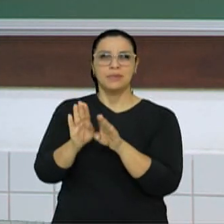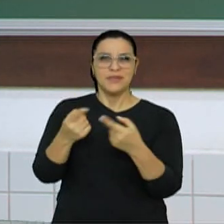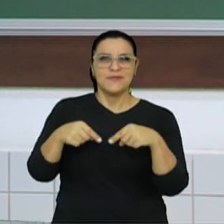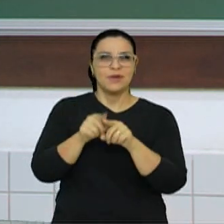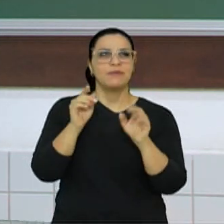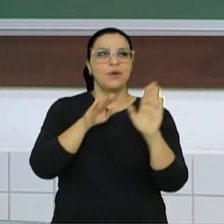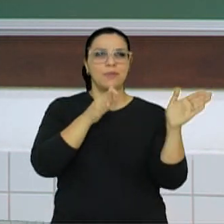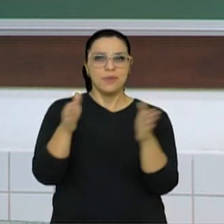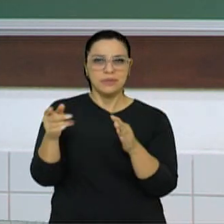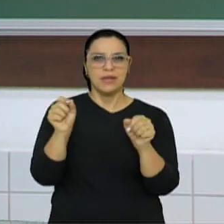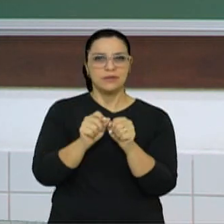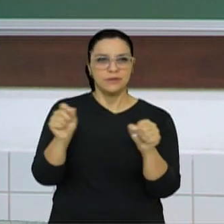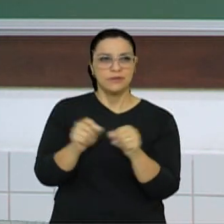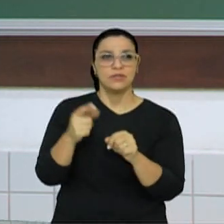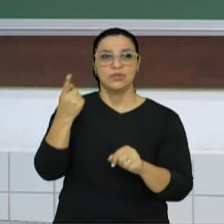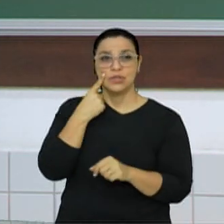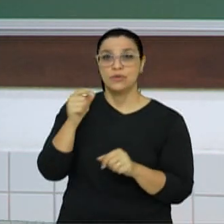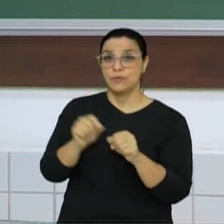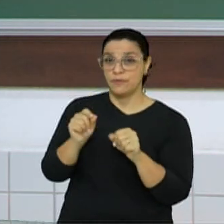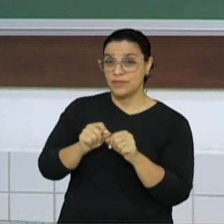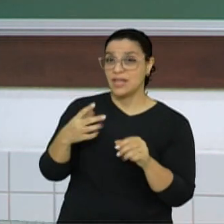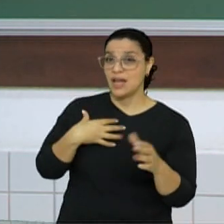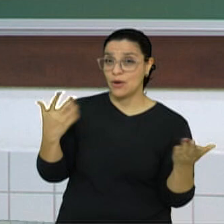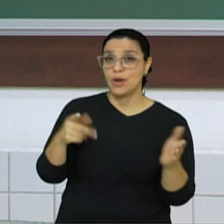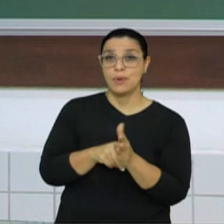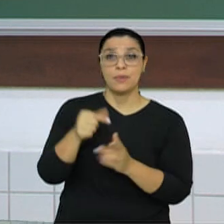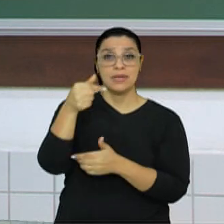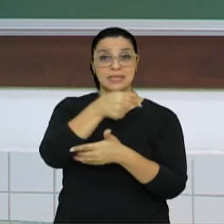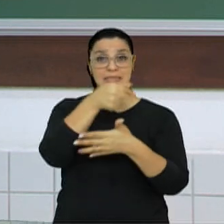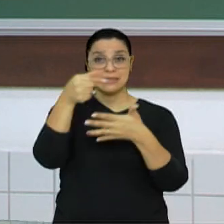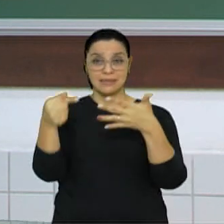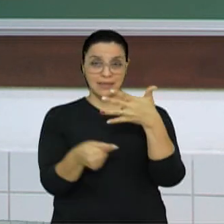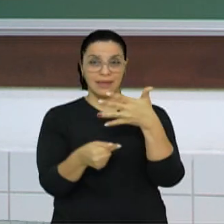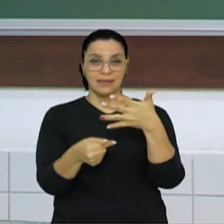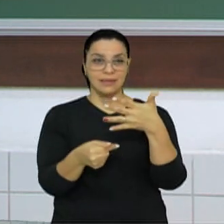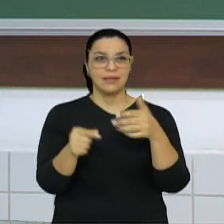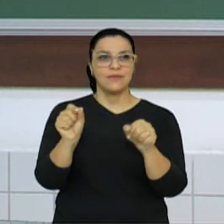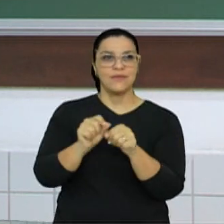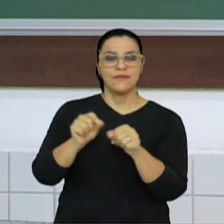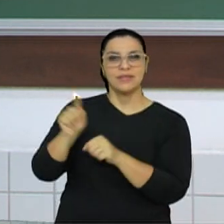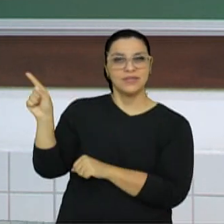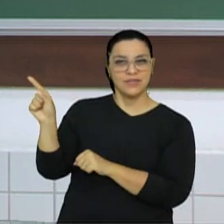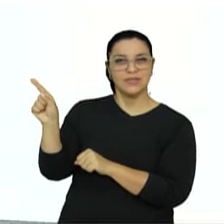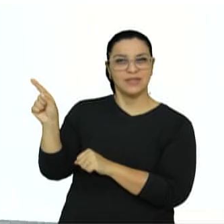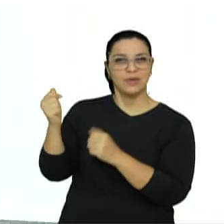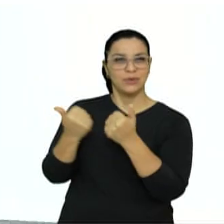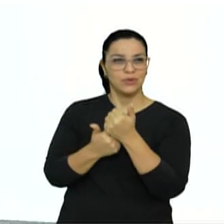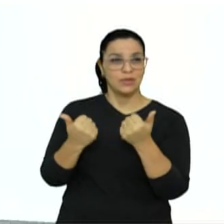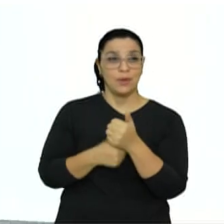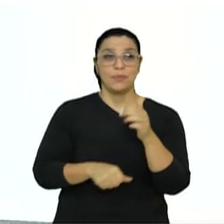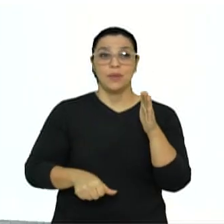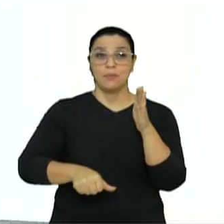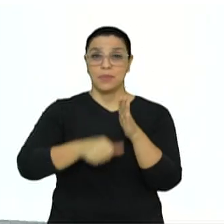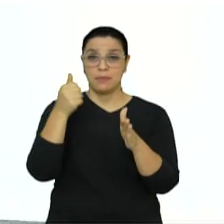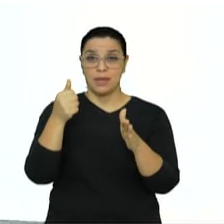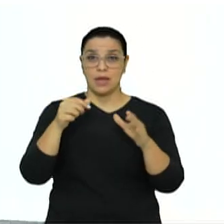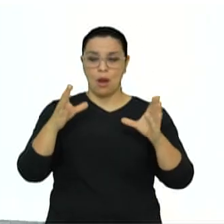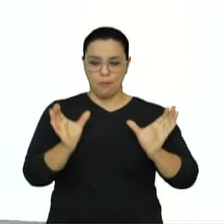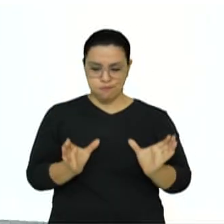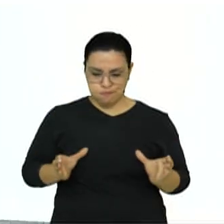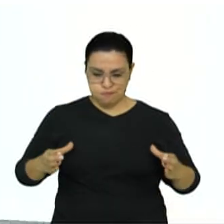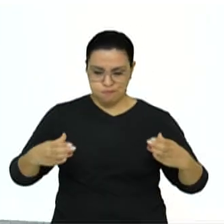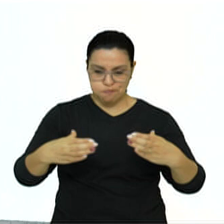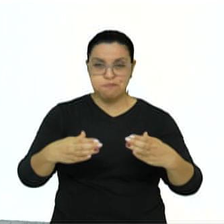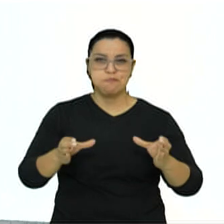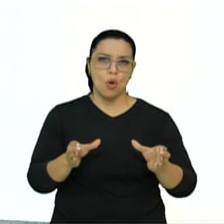fez. Muito bem. Vamos pôr a mão na massa então em 7 passos. Que o professor que gravou o tutorial, né? Primeiro vamos precisar de um